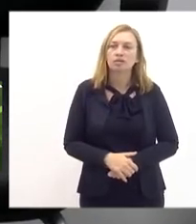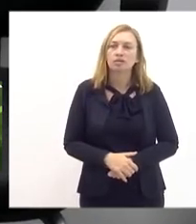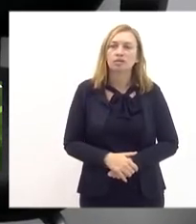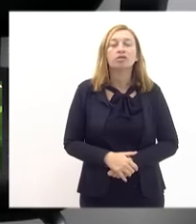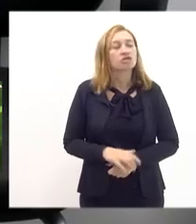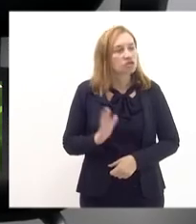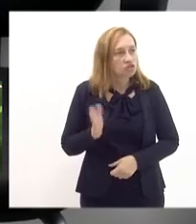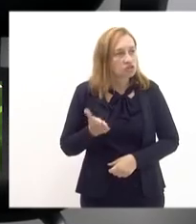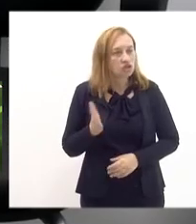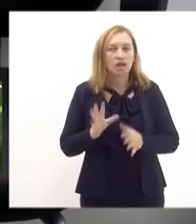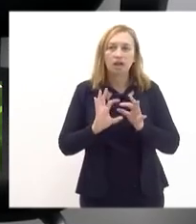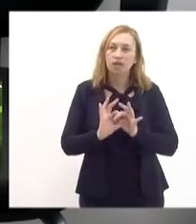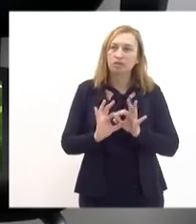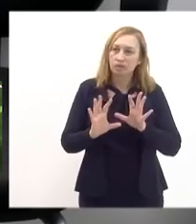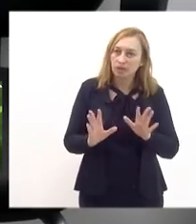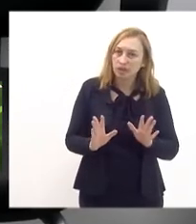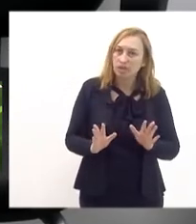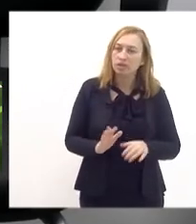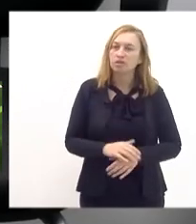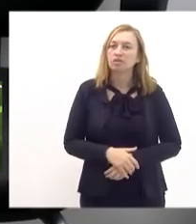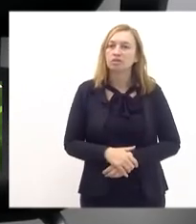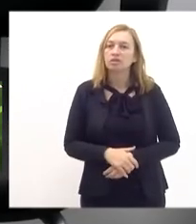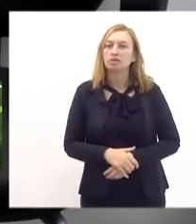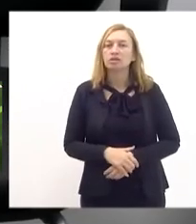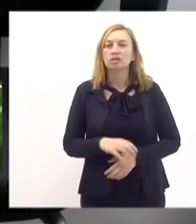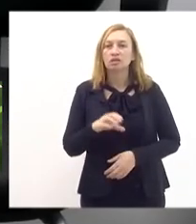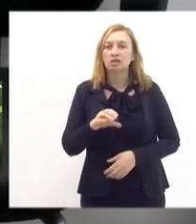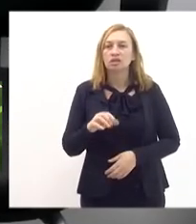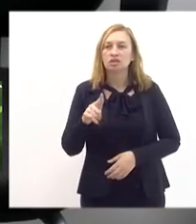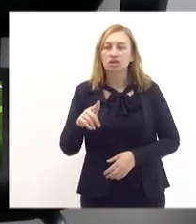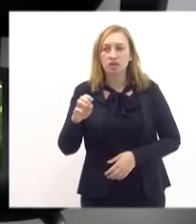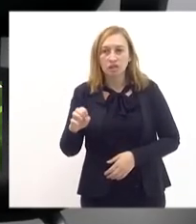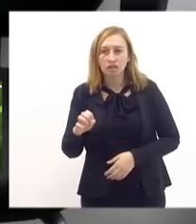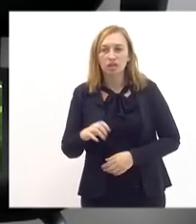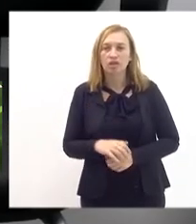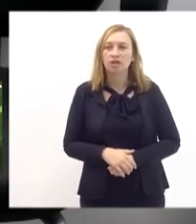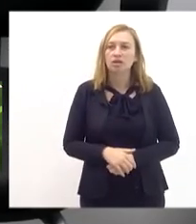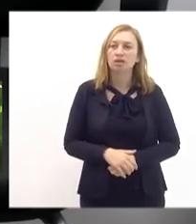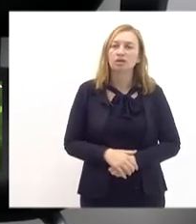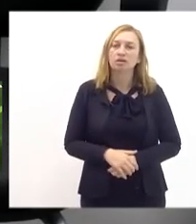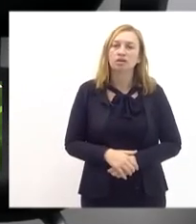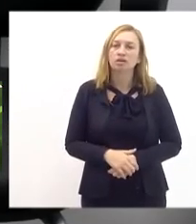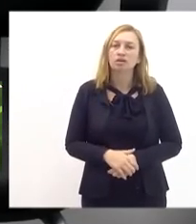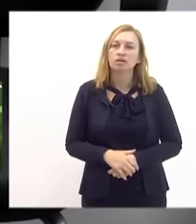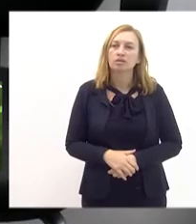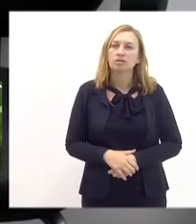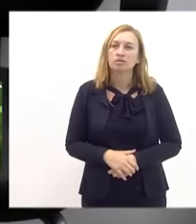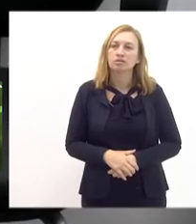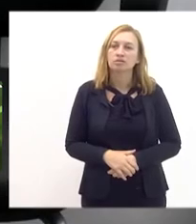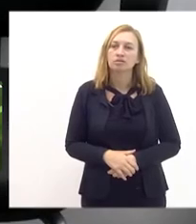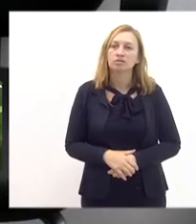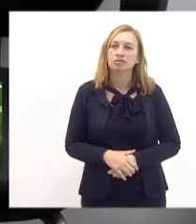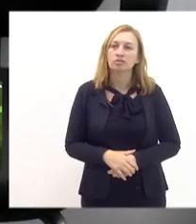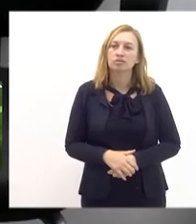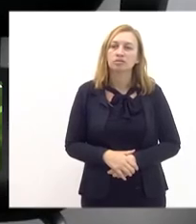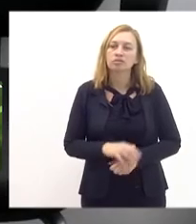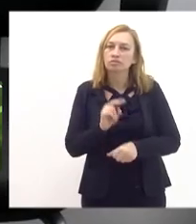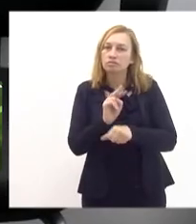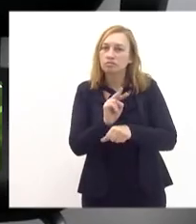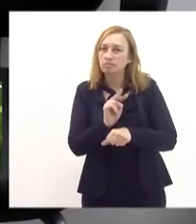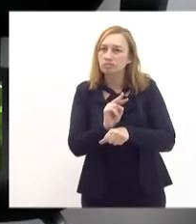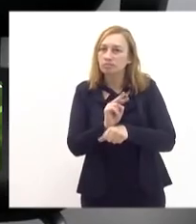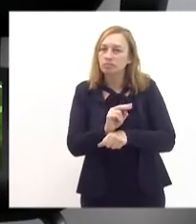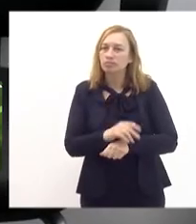já autorizando desde já ao CGE a adotar alguma forma de